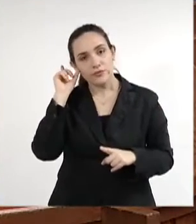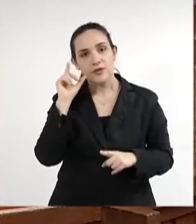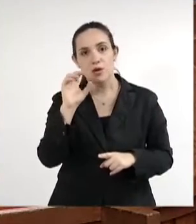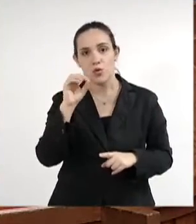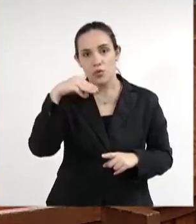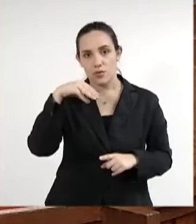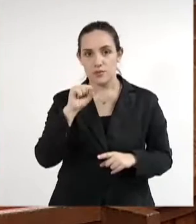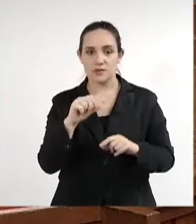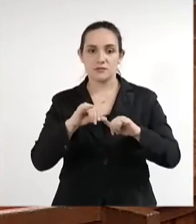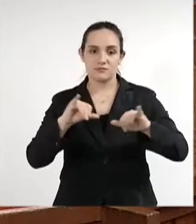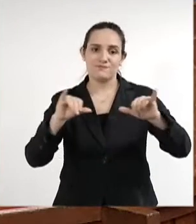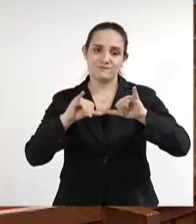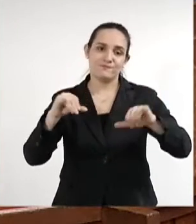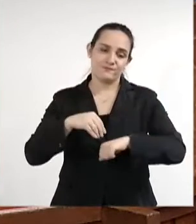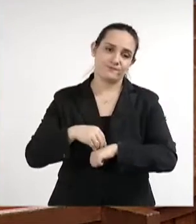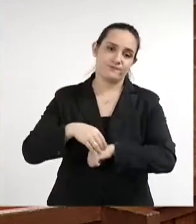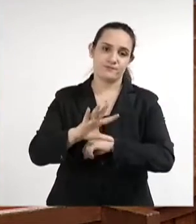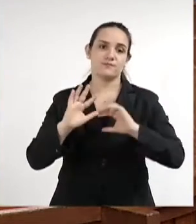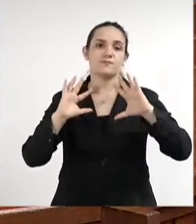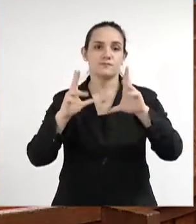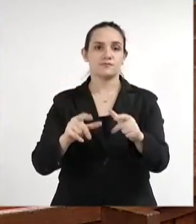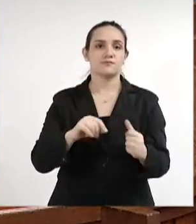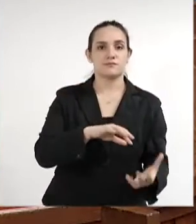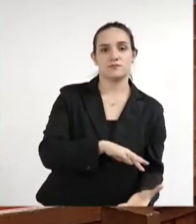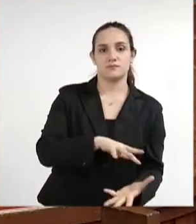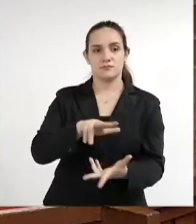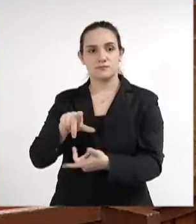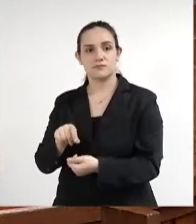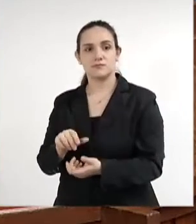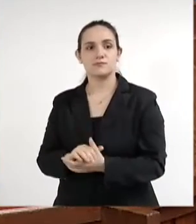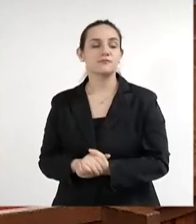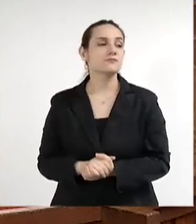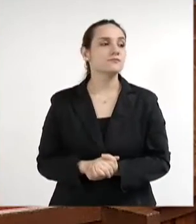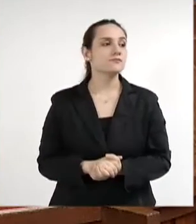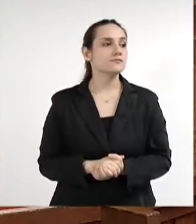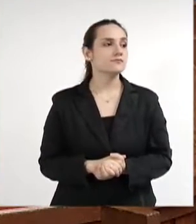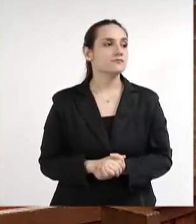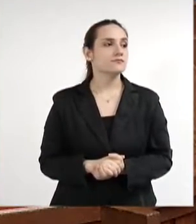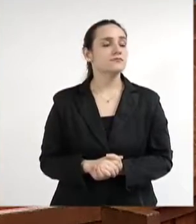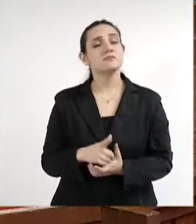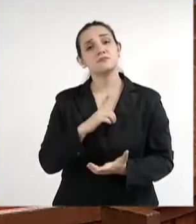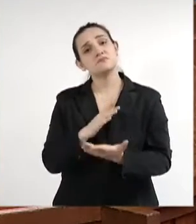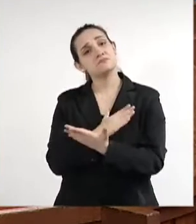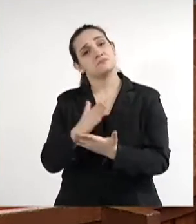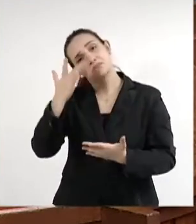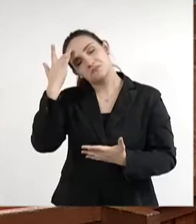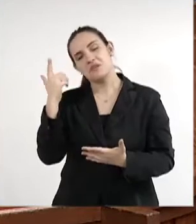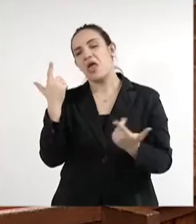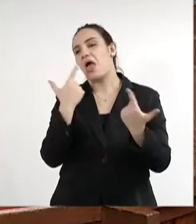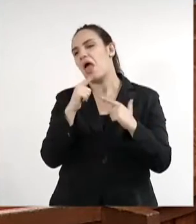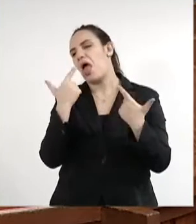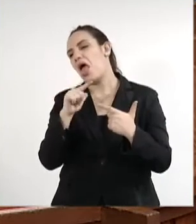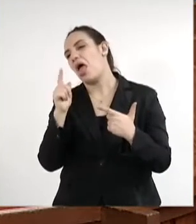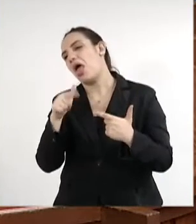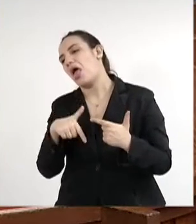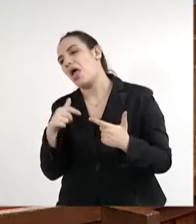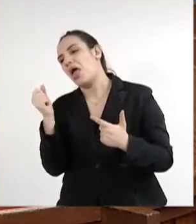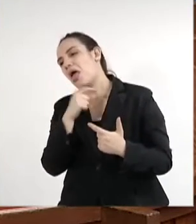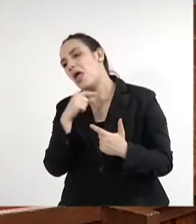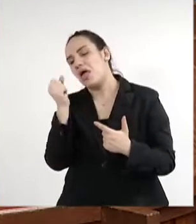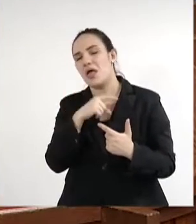de Saúde, está sendo repercutido no mundo inteiro. E muitas pessoas levam isso na brincadeira, né? Riem até desse